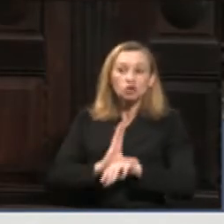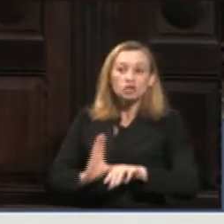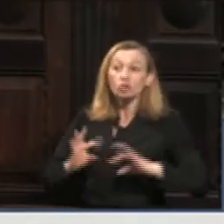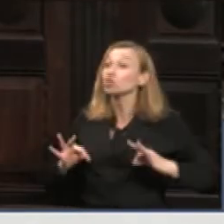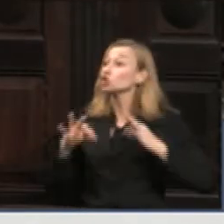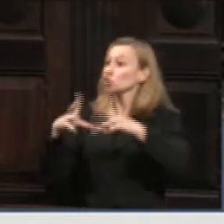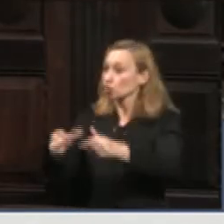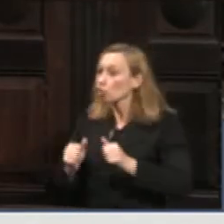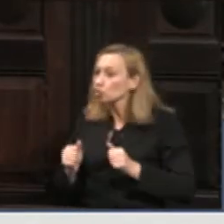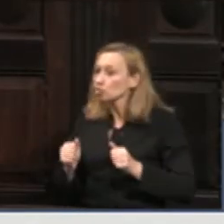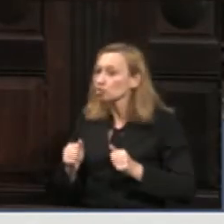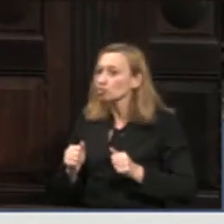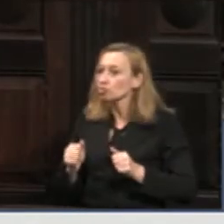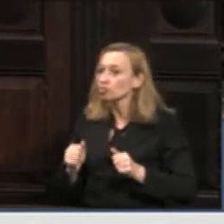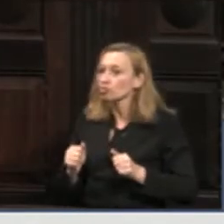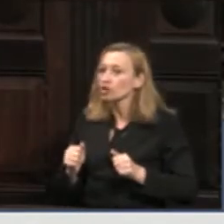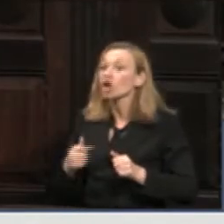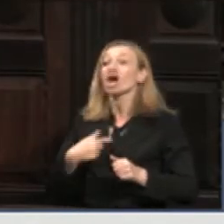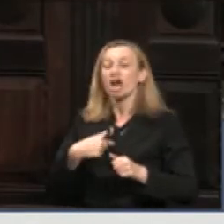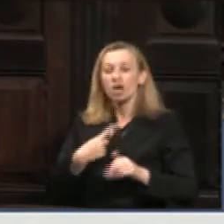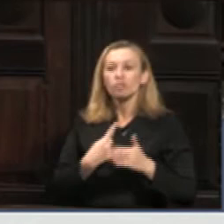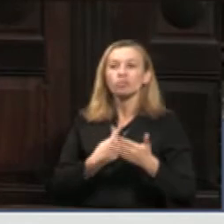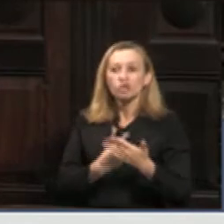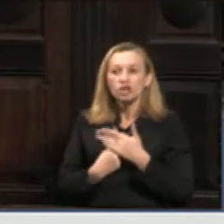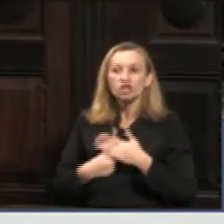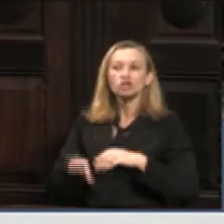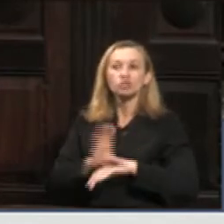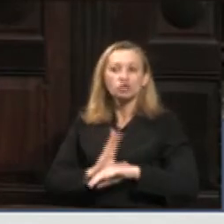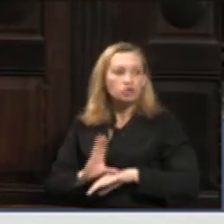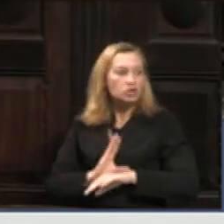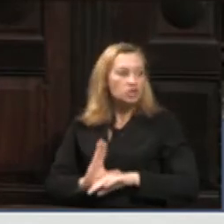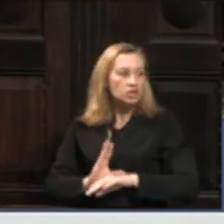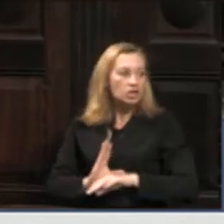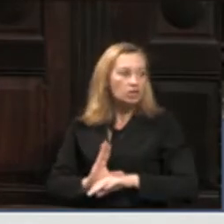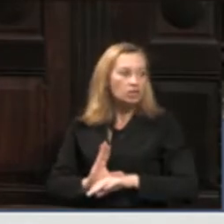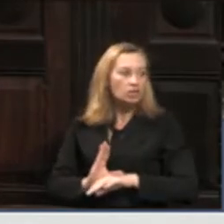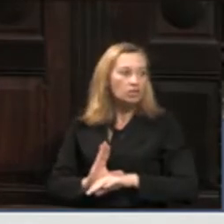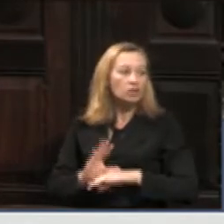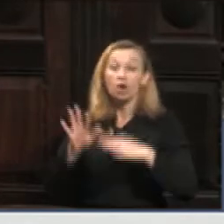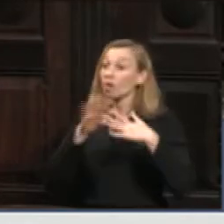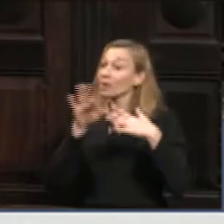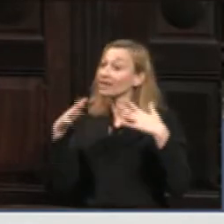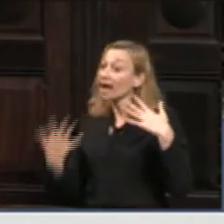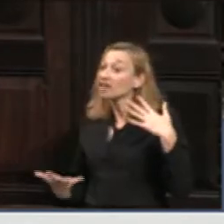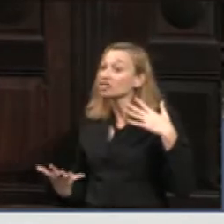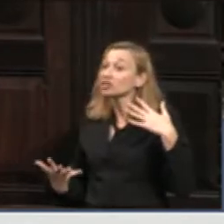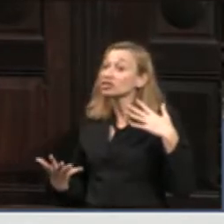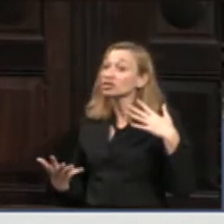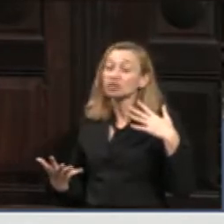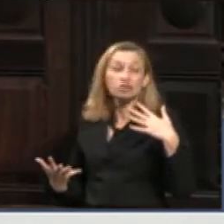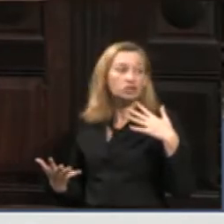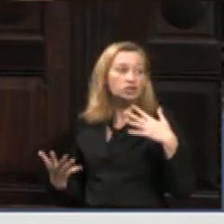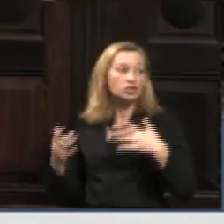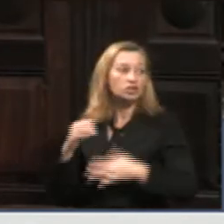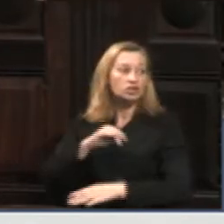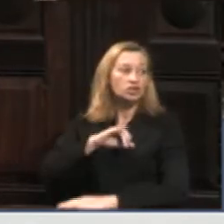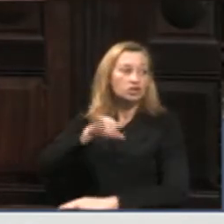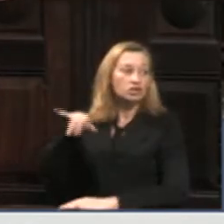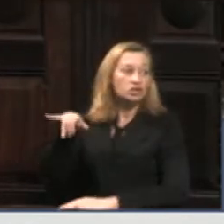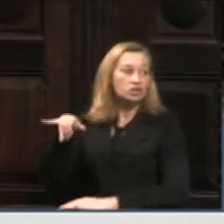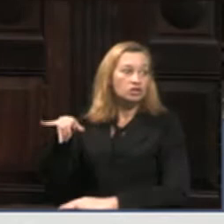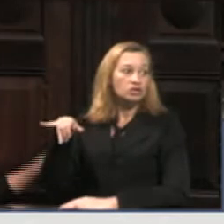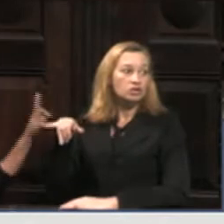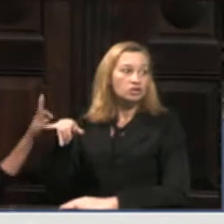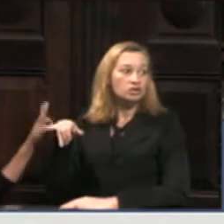todo. Eu defendo a Constituição em homenagem ao Jair Bolsonaro